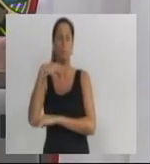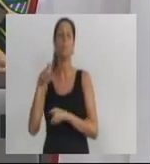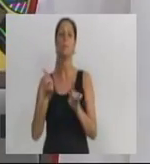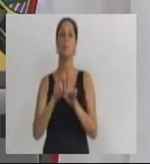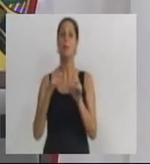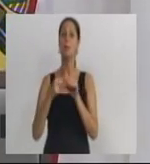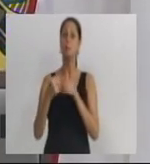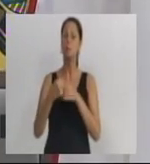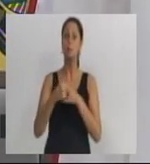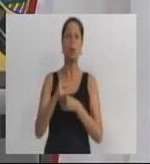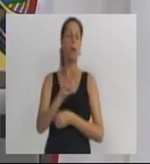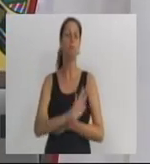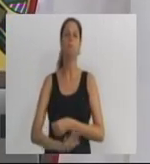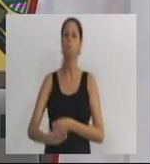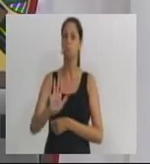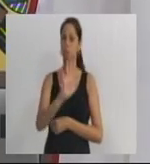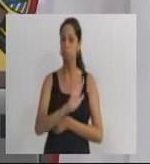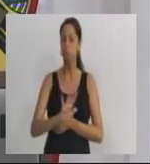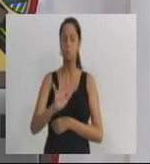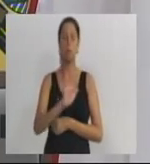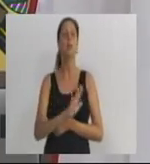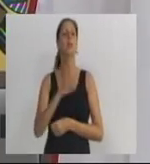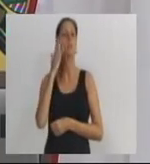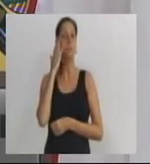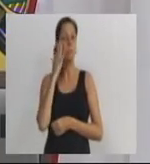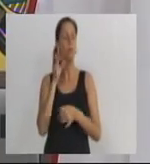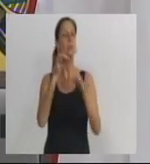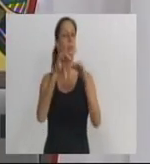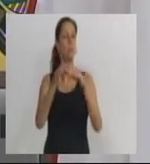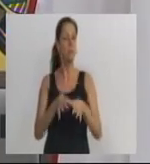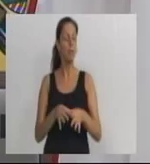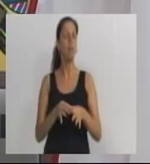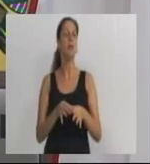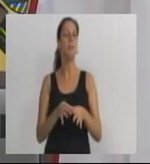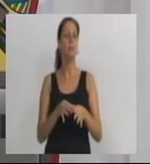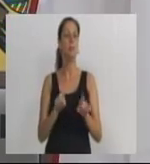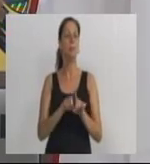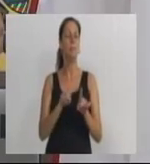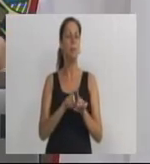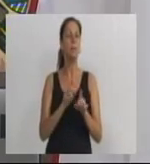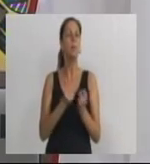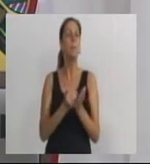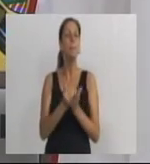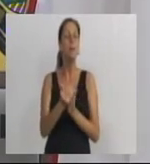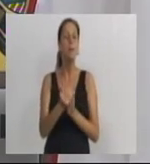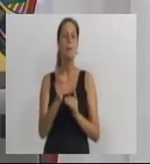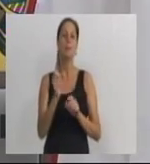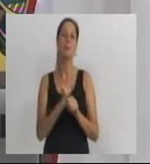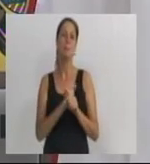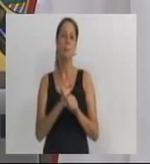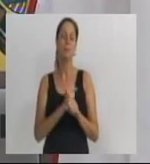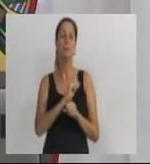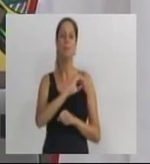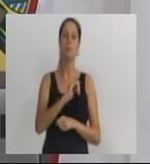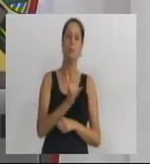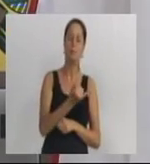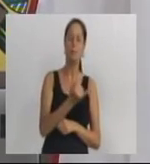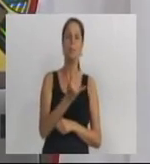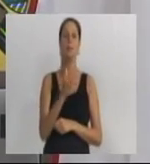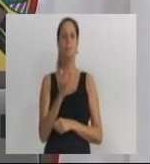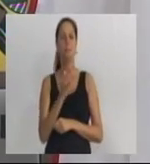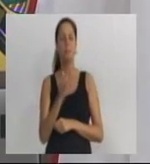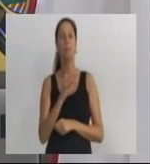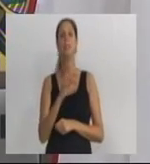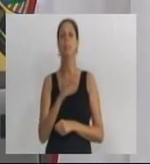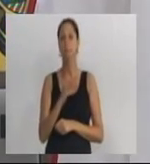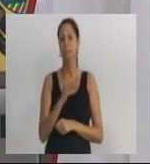como um todo, certamente que no início do ano, no verão, com a umidade e o calor que a nossa cidade sofre, o